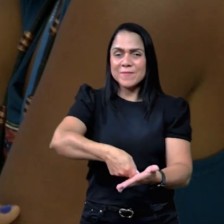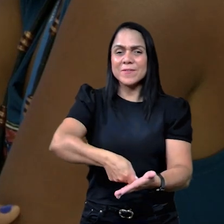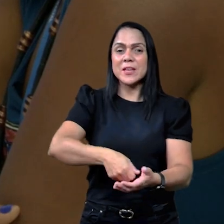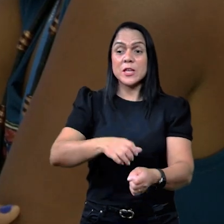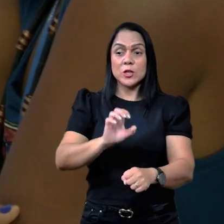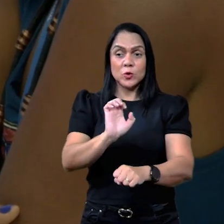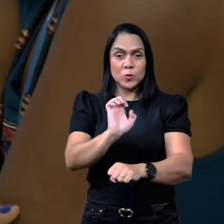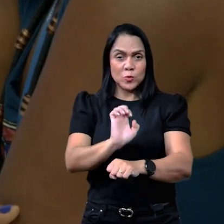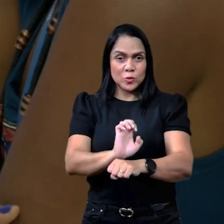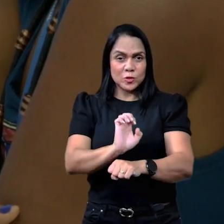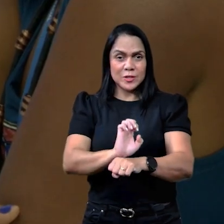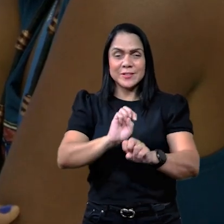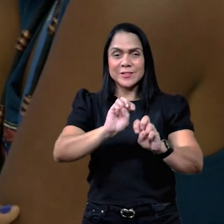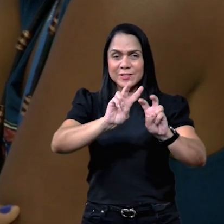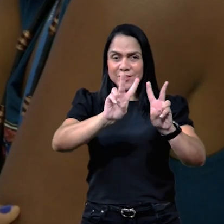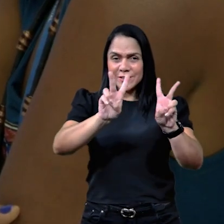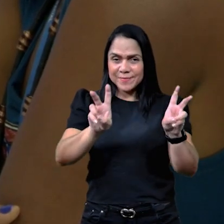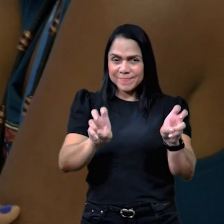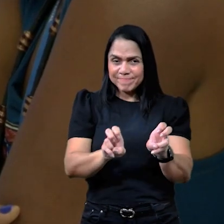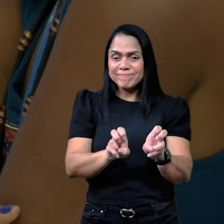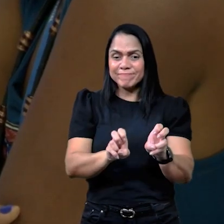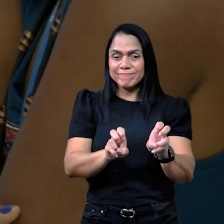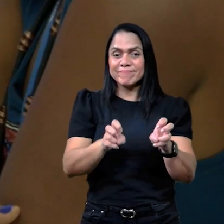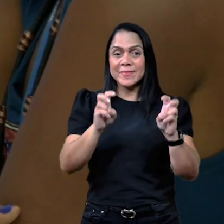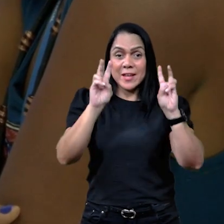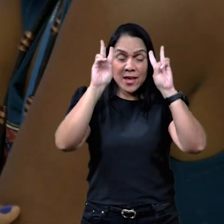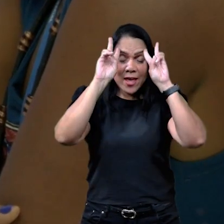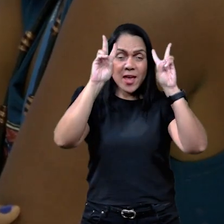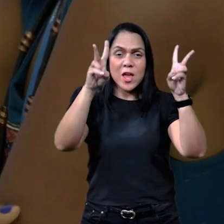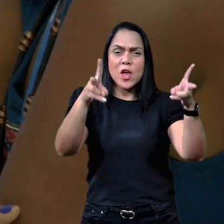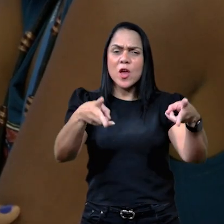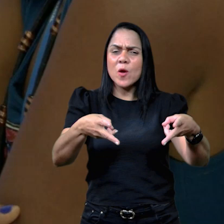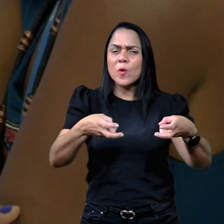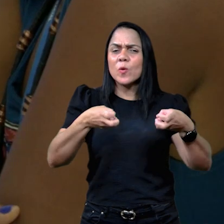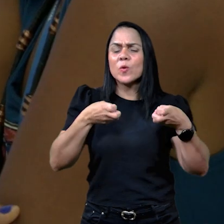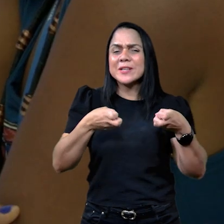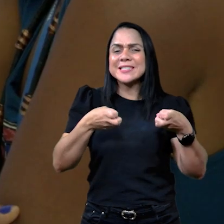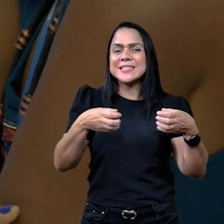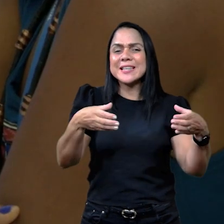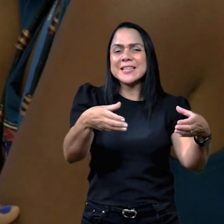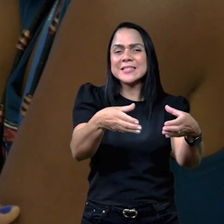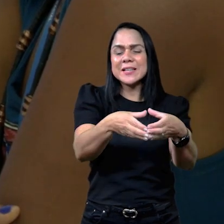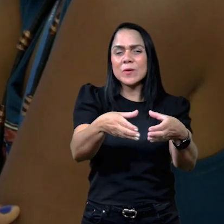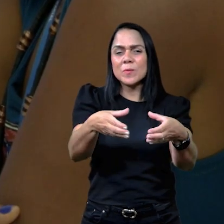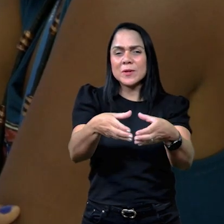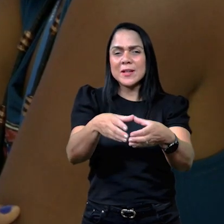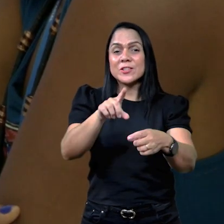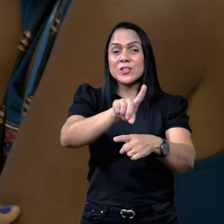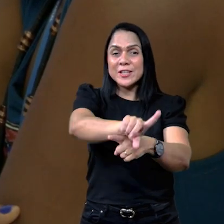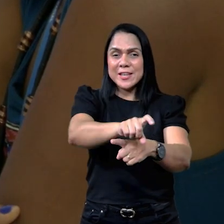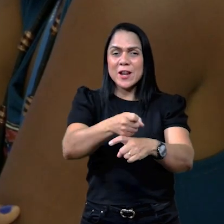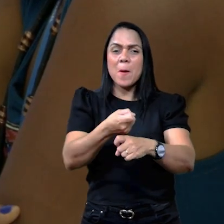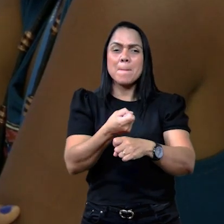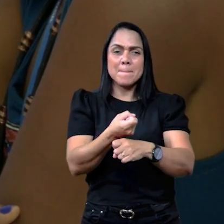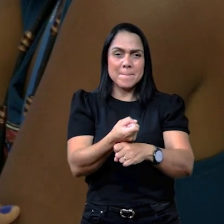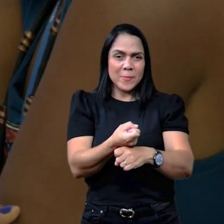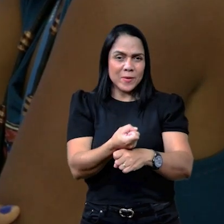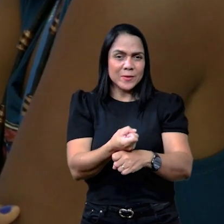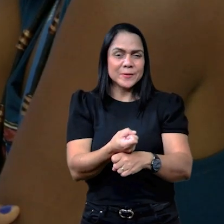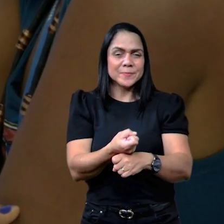do Estado de titular, reconhecer os territórios quilombolas lá no ADTC 68.